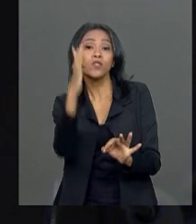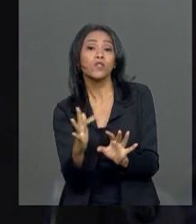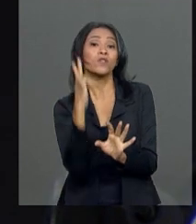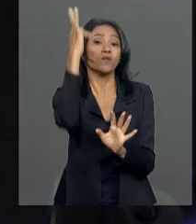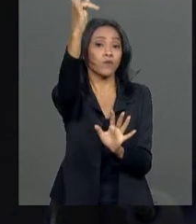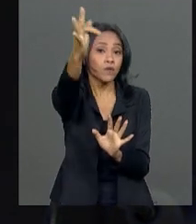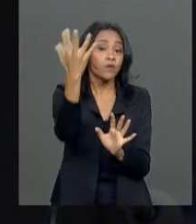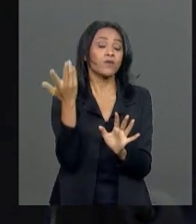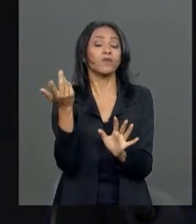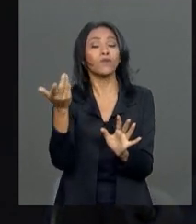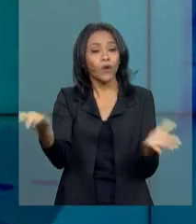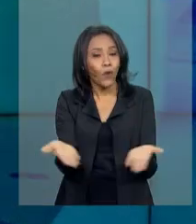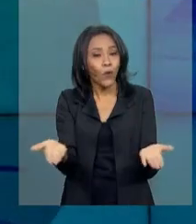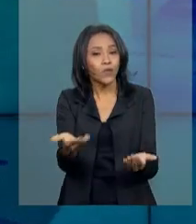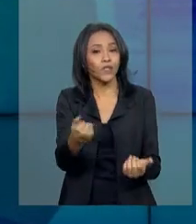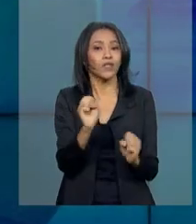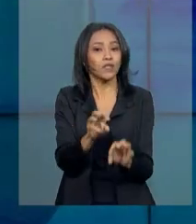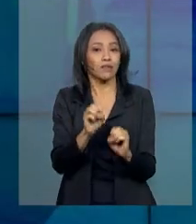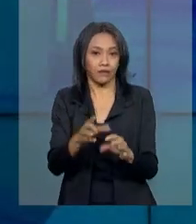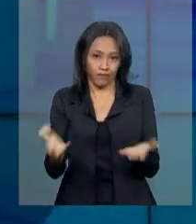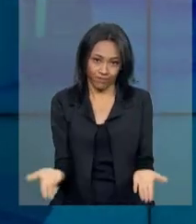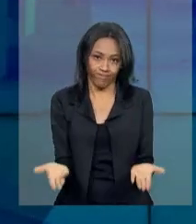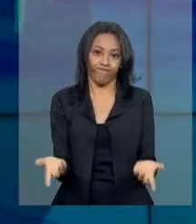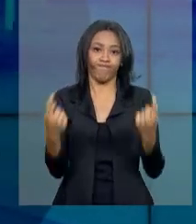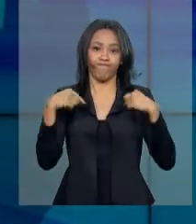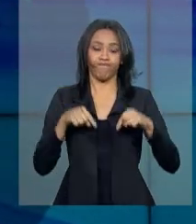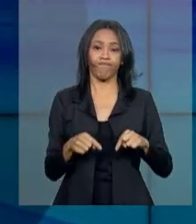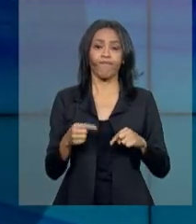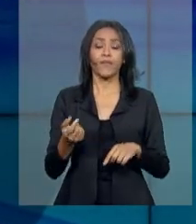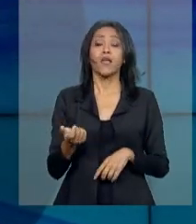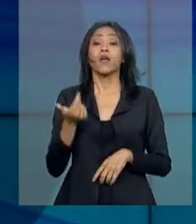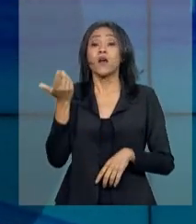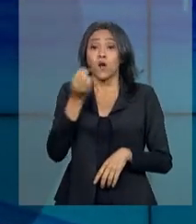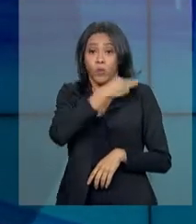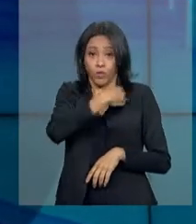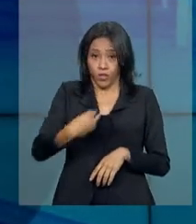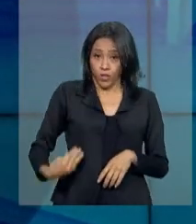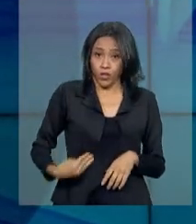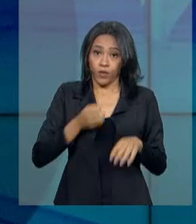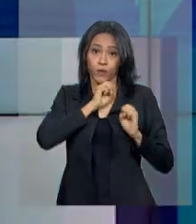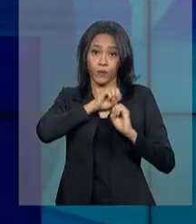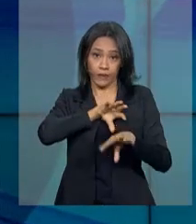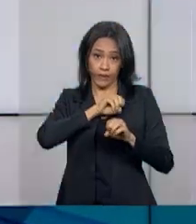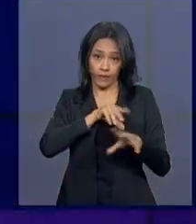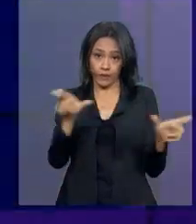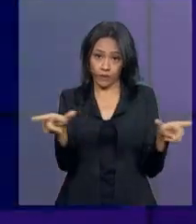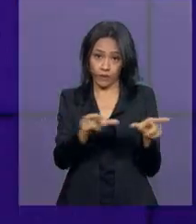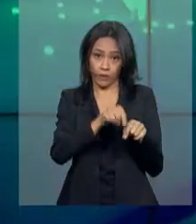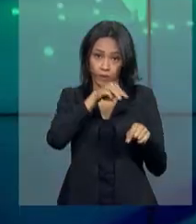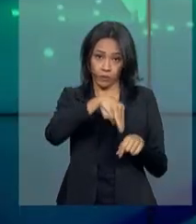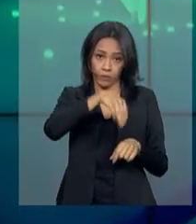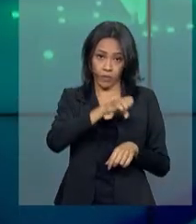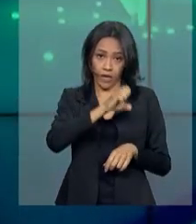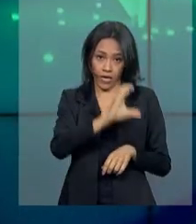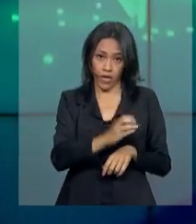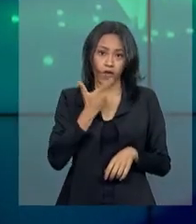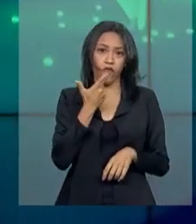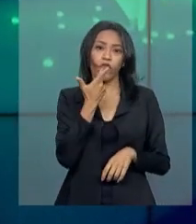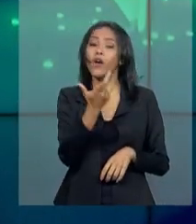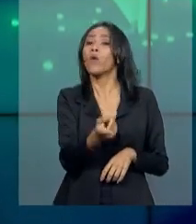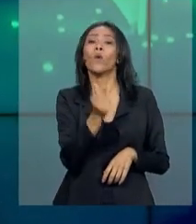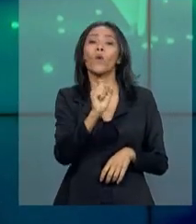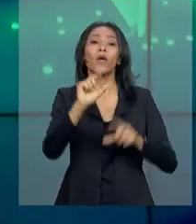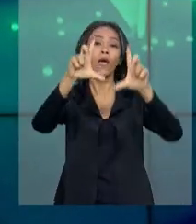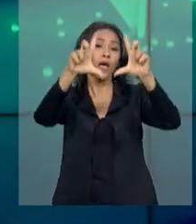ensino para os jovens de hoje. Já o ministro da Educação, Rocieli Soares, falou sobre a redução